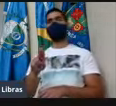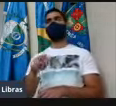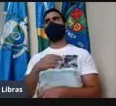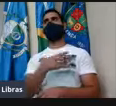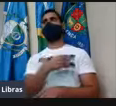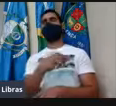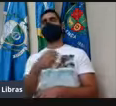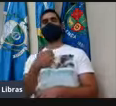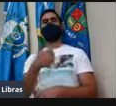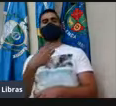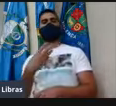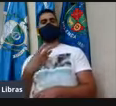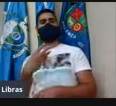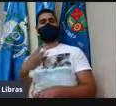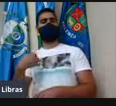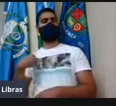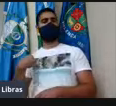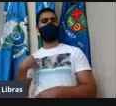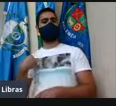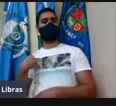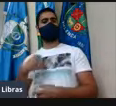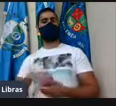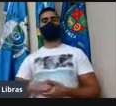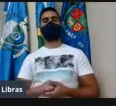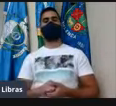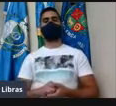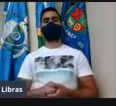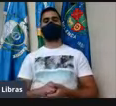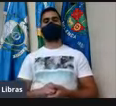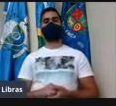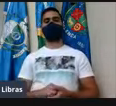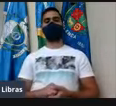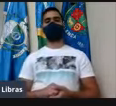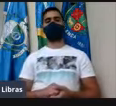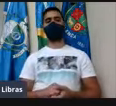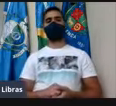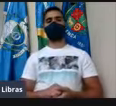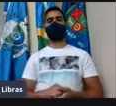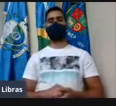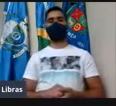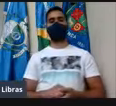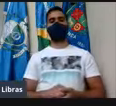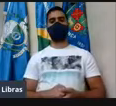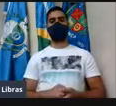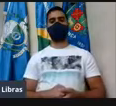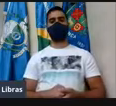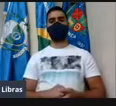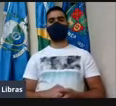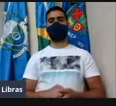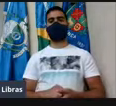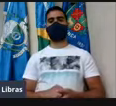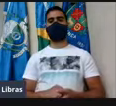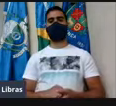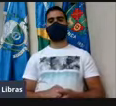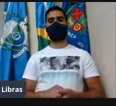uma filha de 13 anos de idade, e é uma coisa assim que nos choca muito, né? Essa